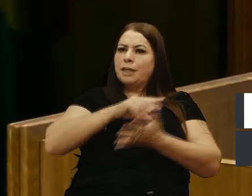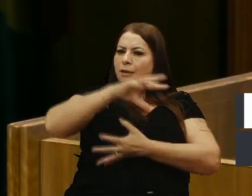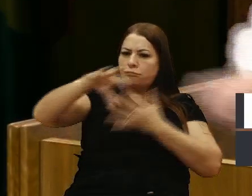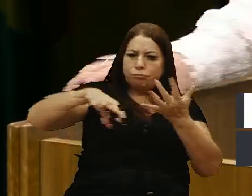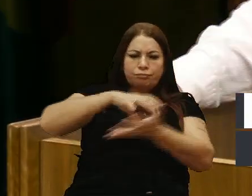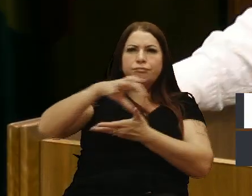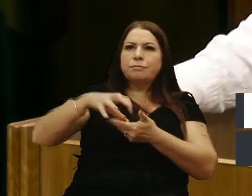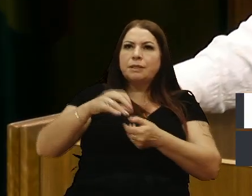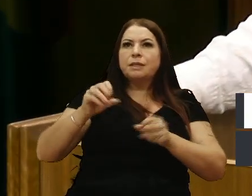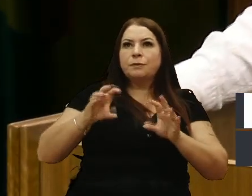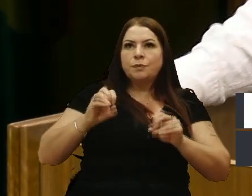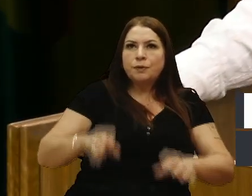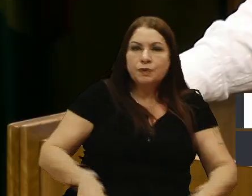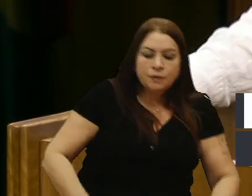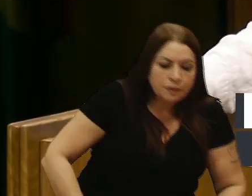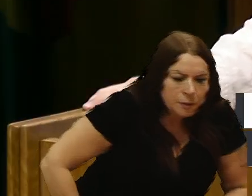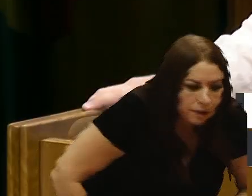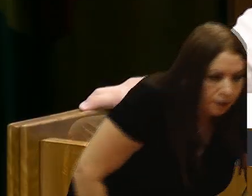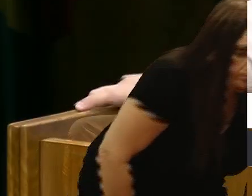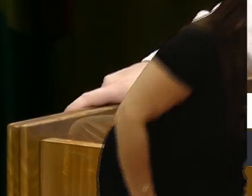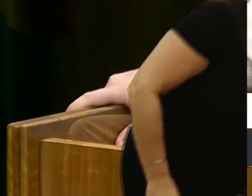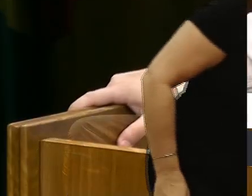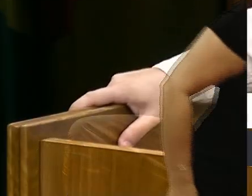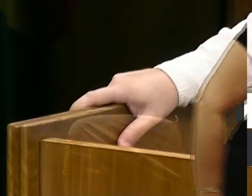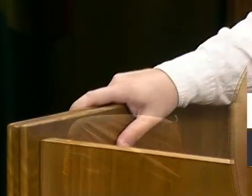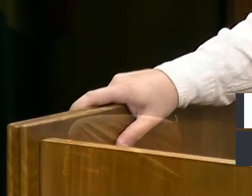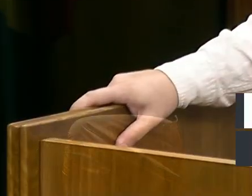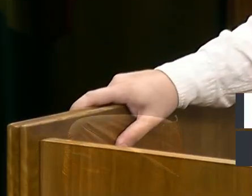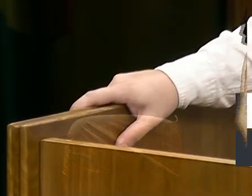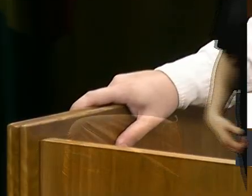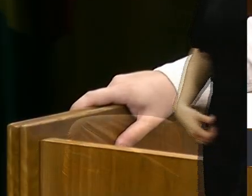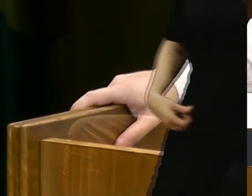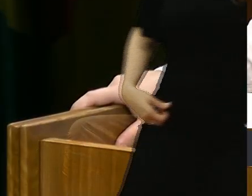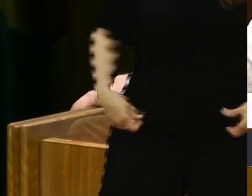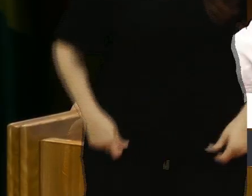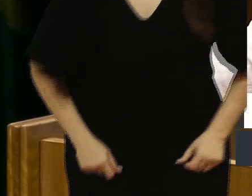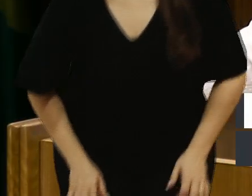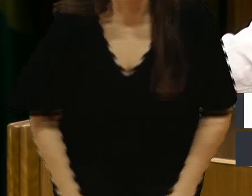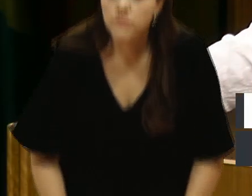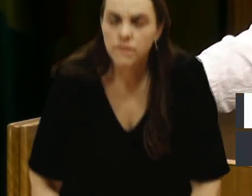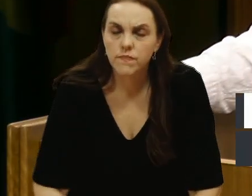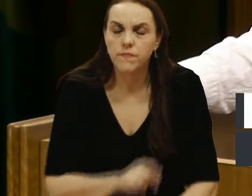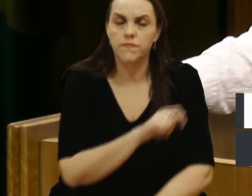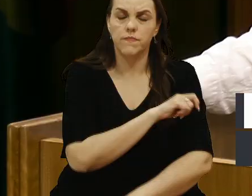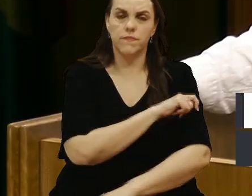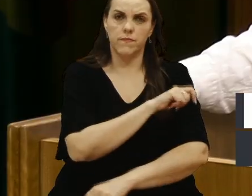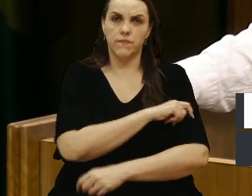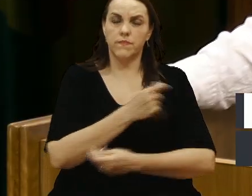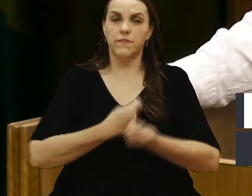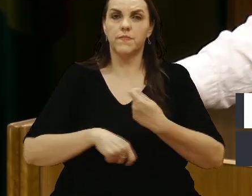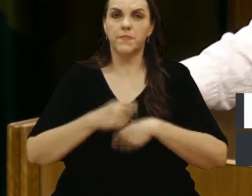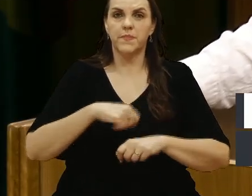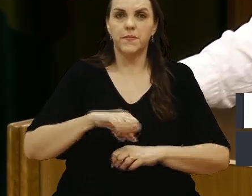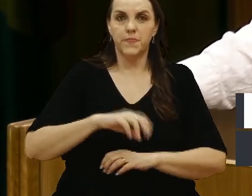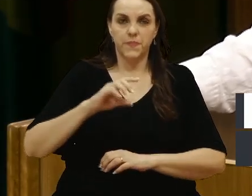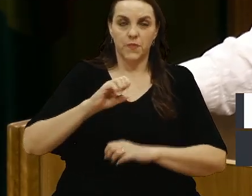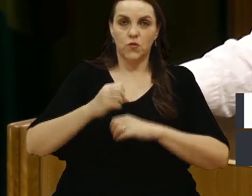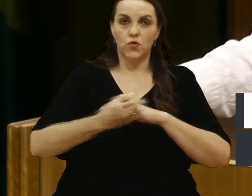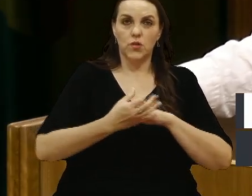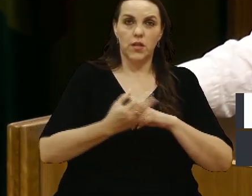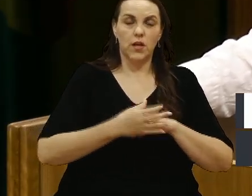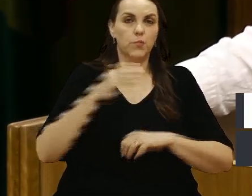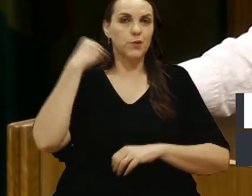revolução educacional. Estudantes de administração, direito, pedagogia, psicologia, ensino EAD,